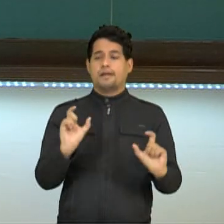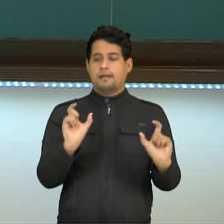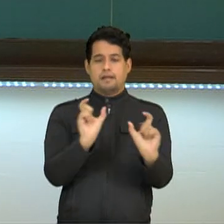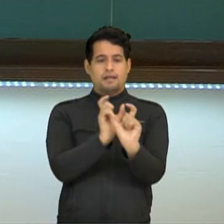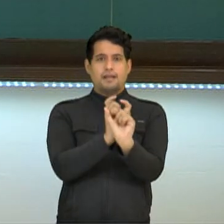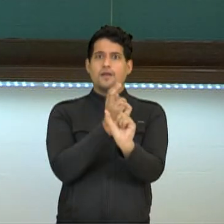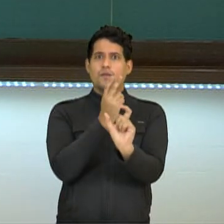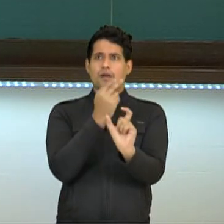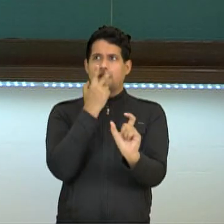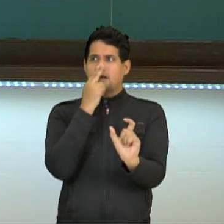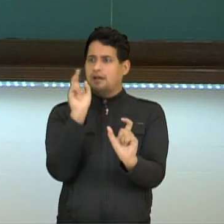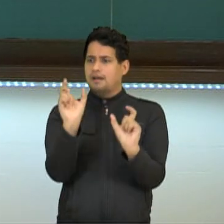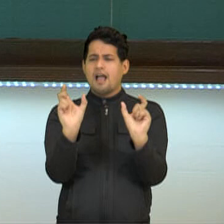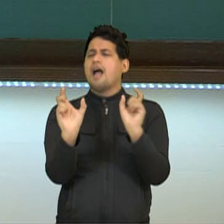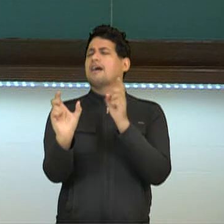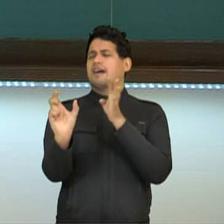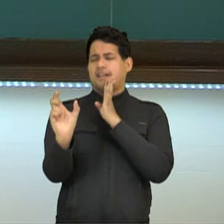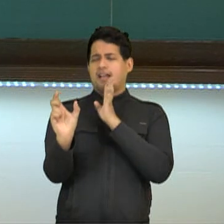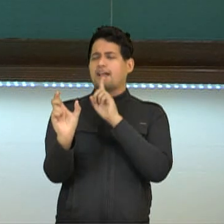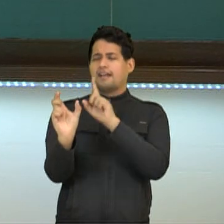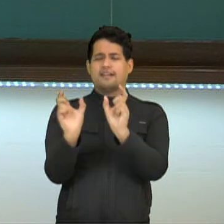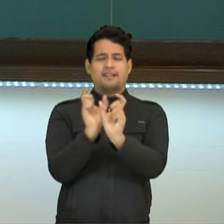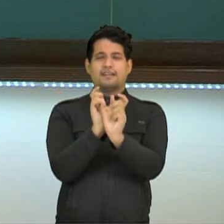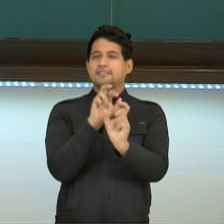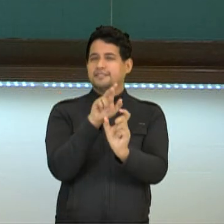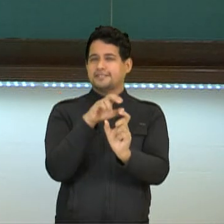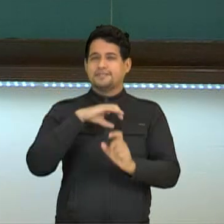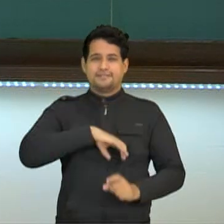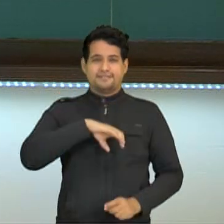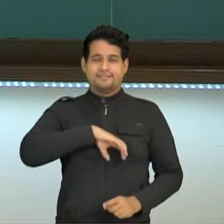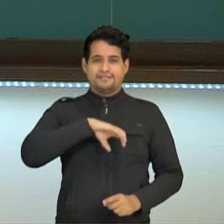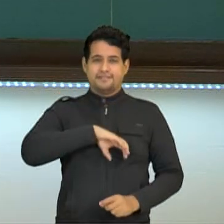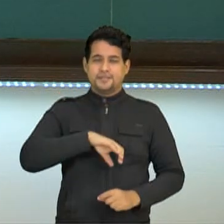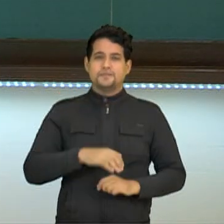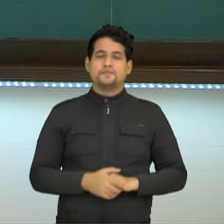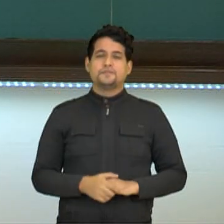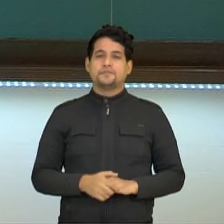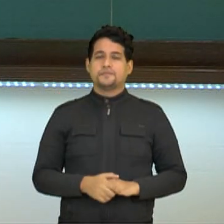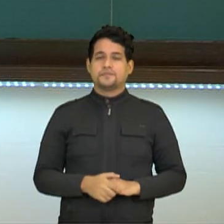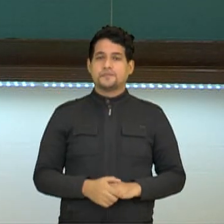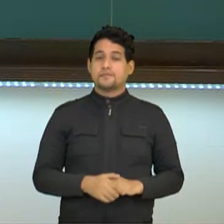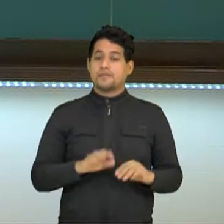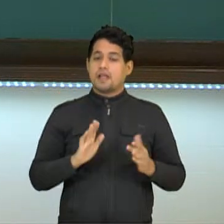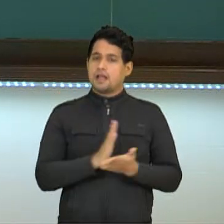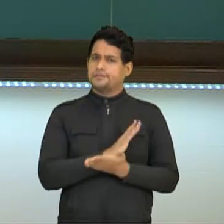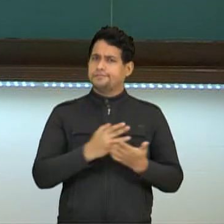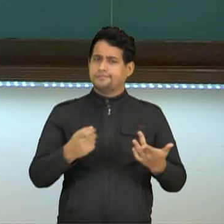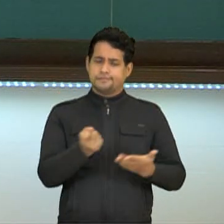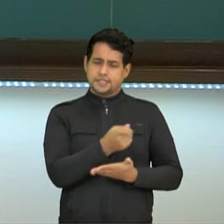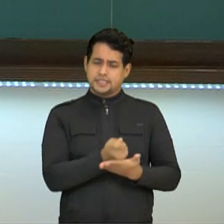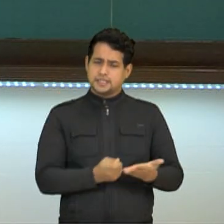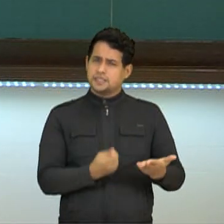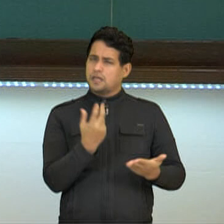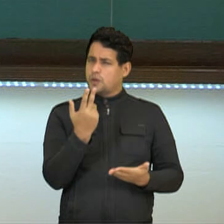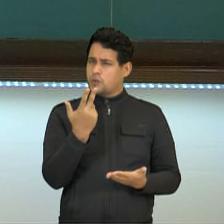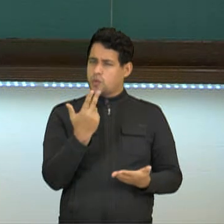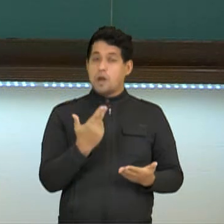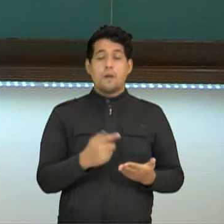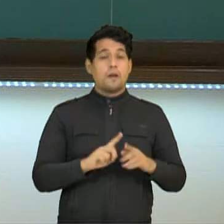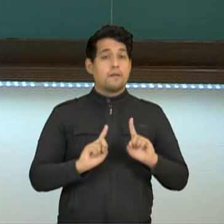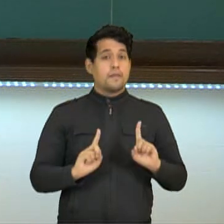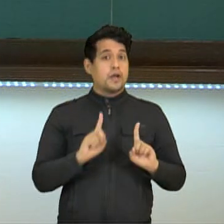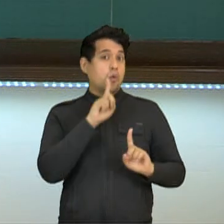aquela que eu olhei e já conheço a tradução, porque ela é parecida com o português. Muitas vezes se escreve quase da mesma forma.